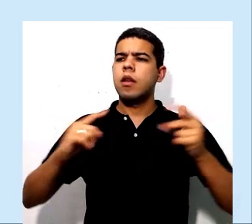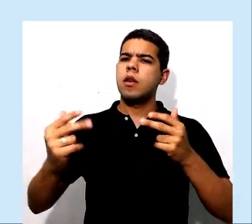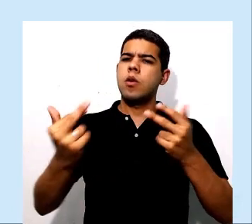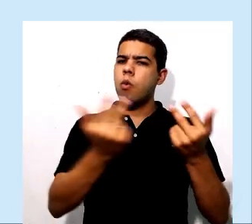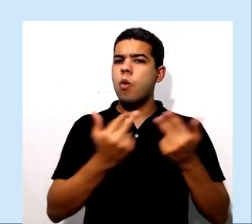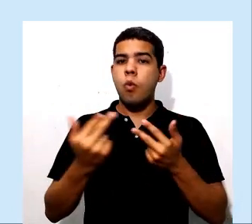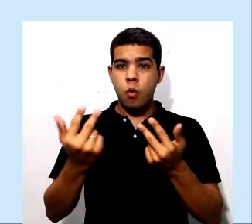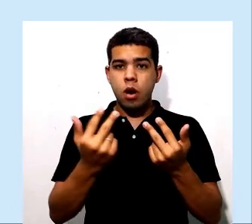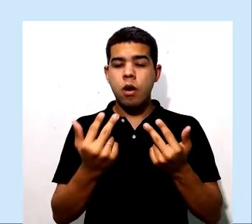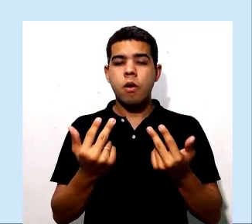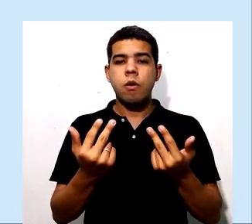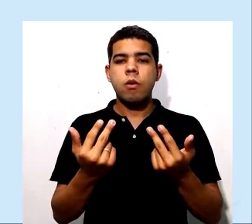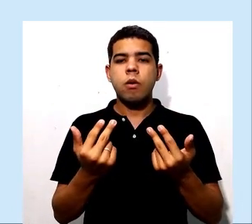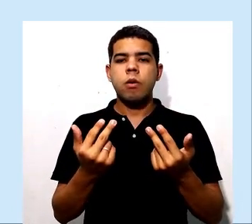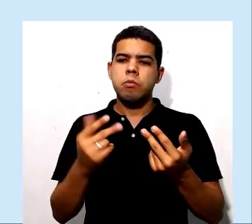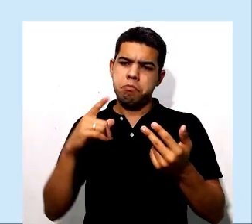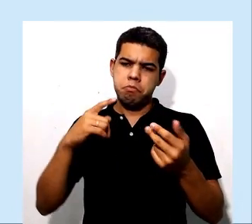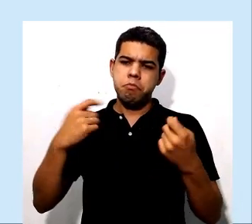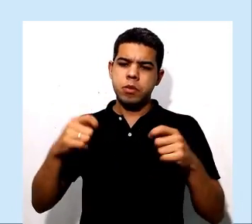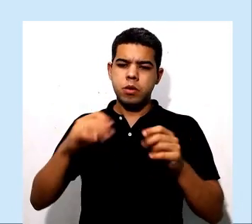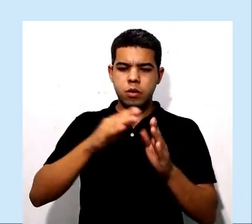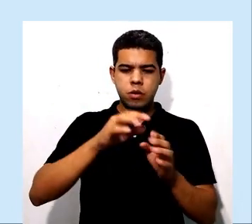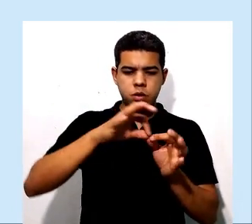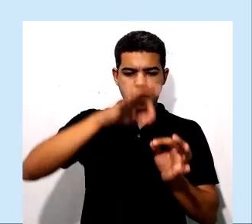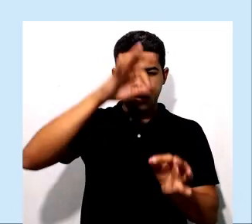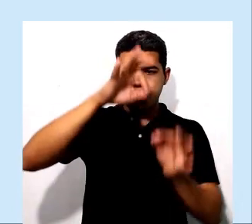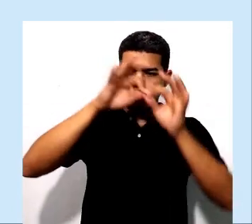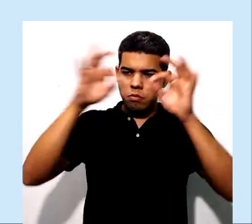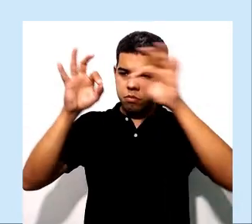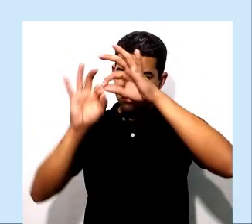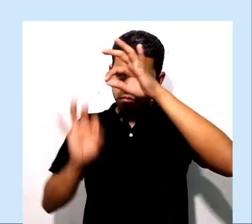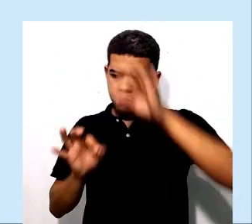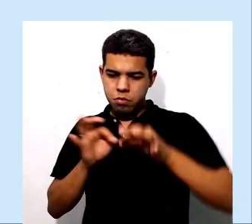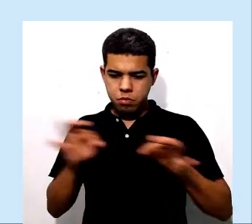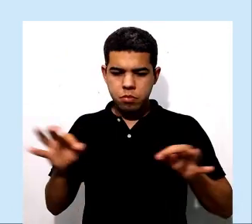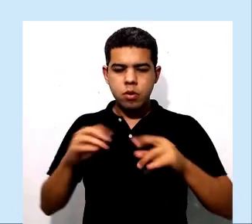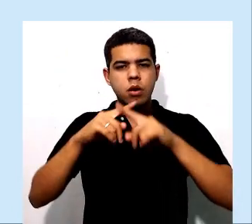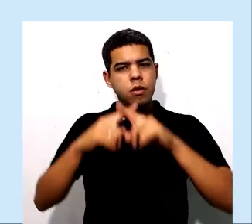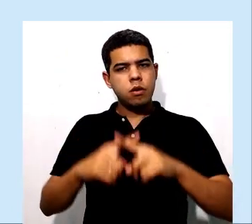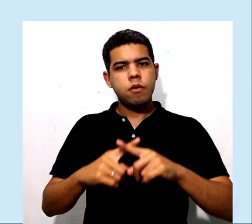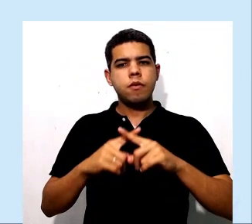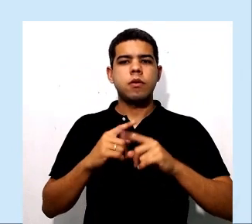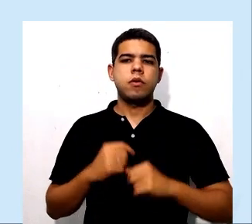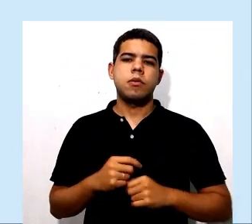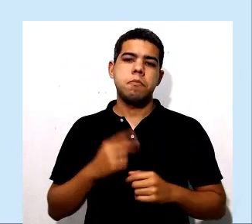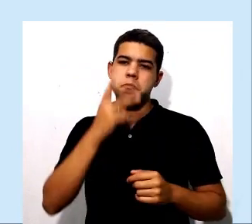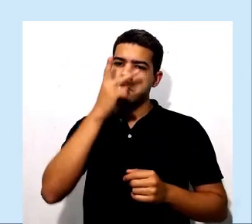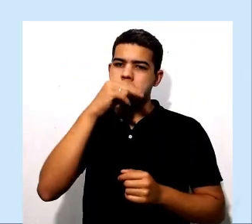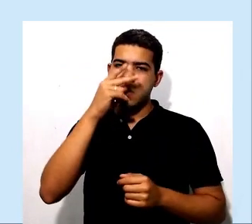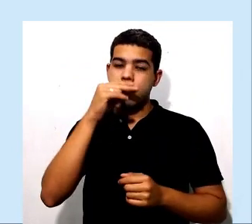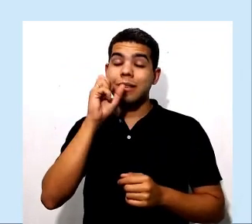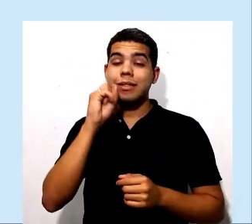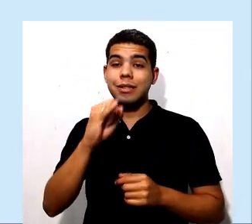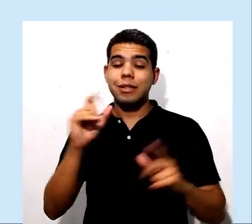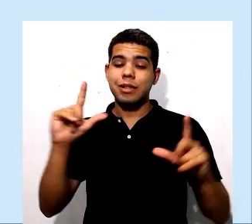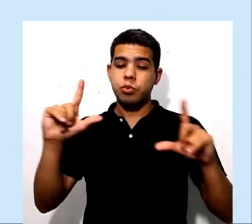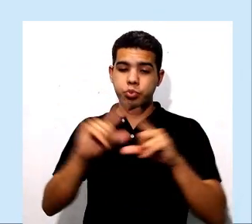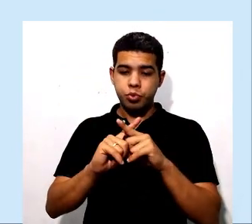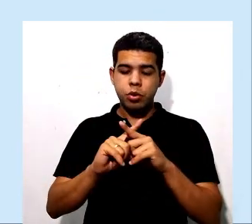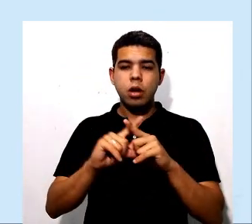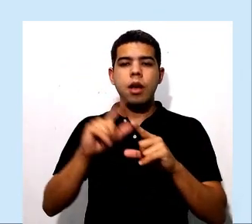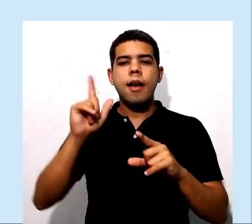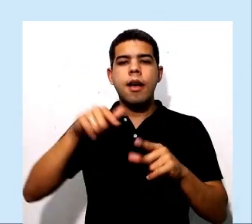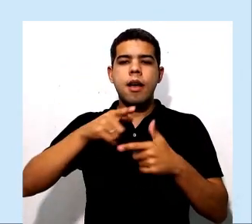todos os lados têm que multiplicar por um número, estou ampliando. Se eu estou reduzindo, todos os lados vão dividir por o mesmo